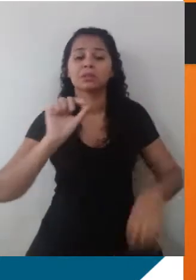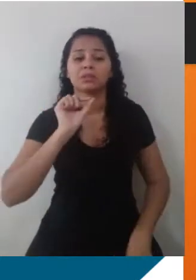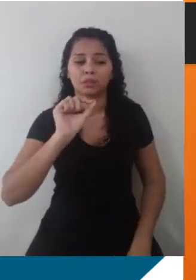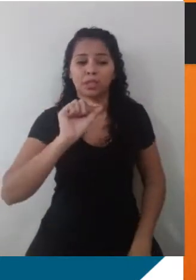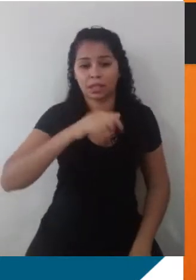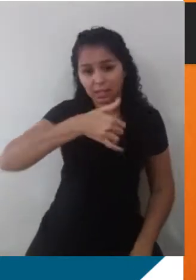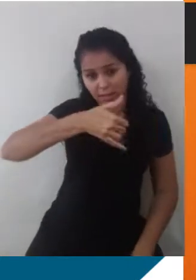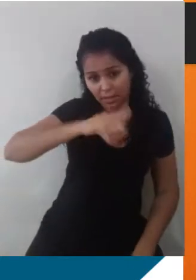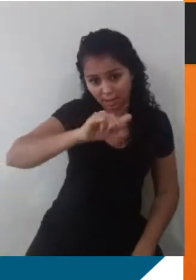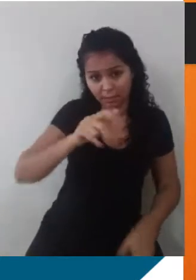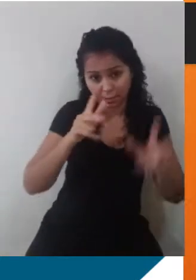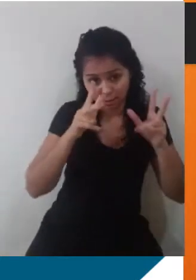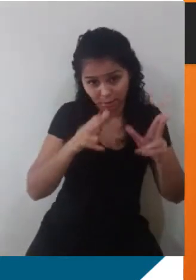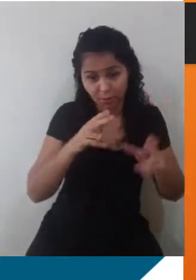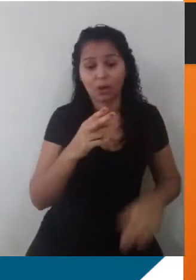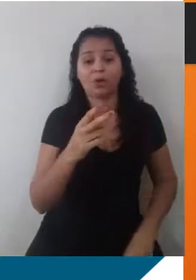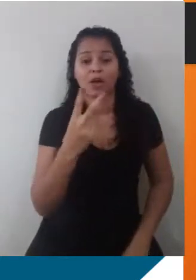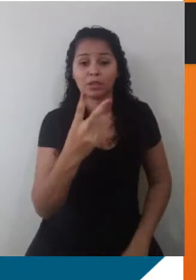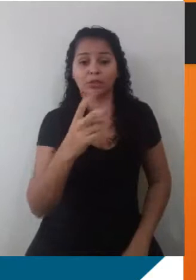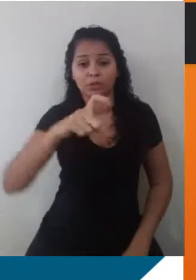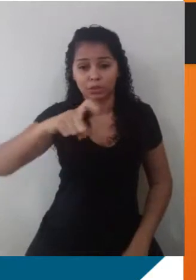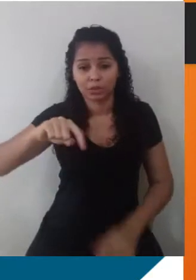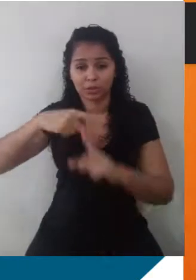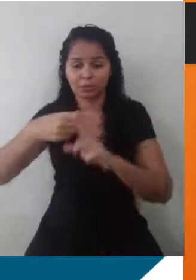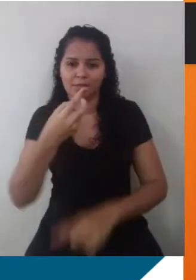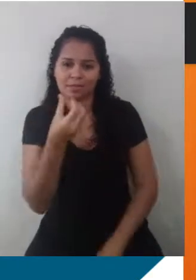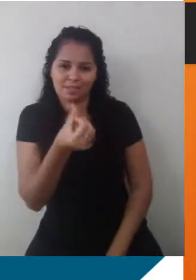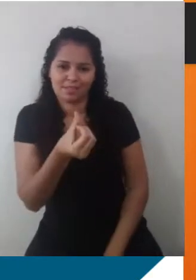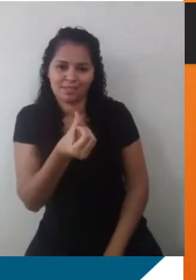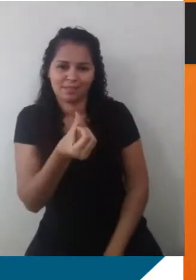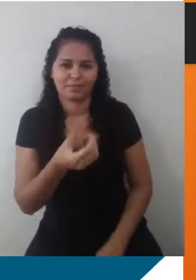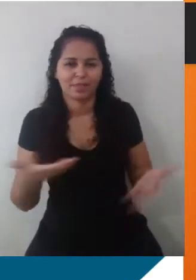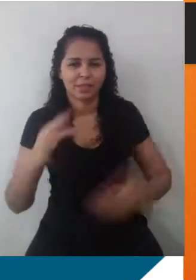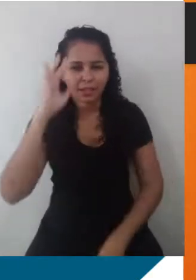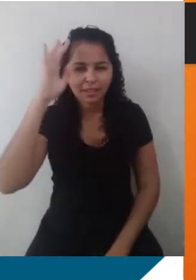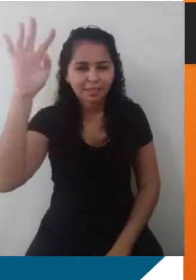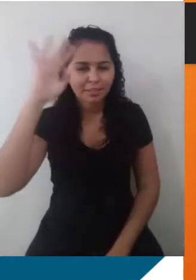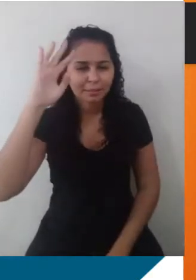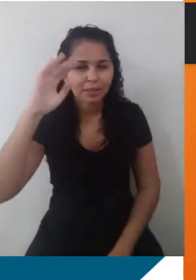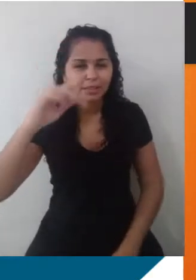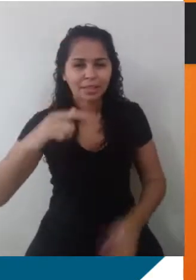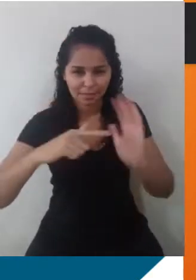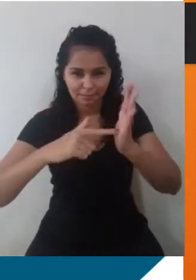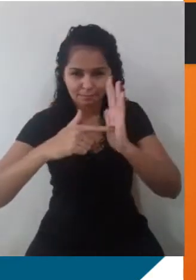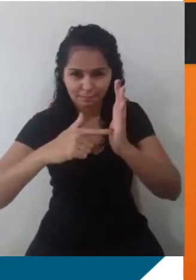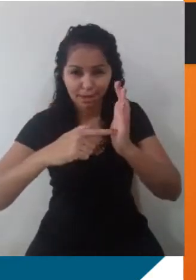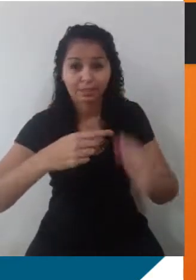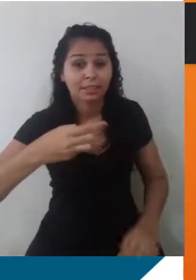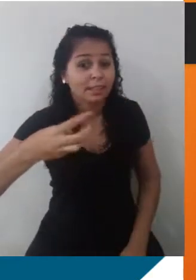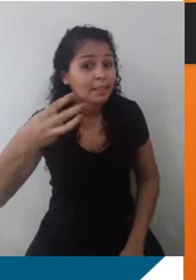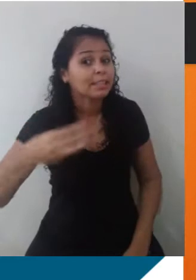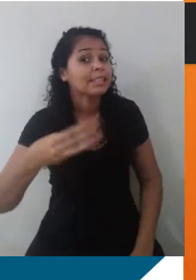é y igual a 2x mais 6. Vamos agora imaginar uma terceira máquina